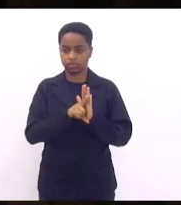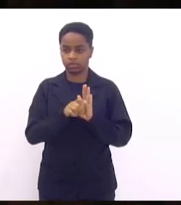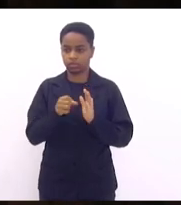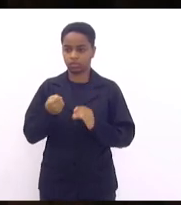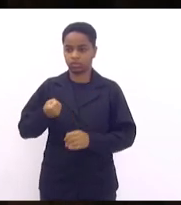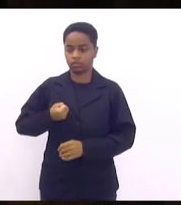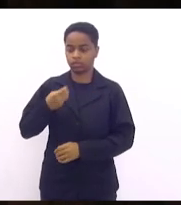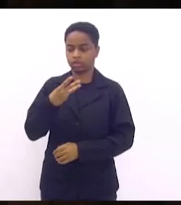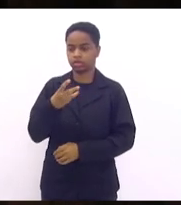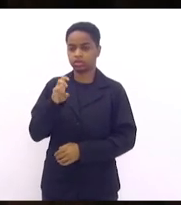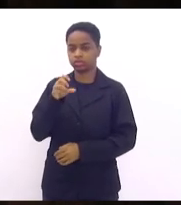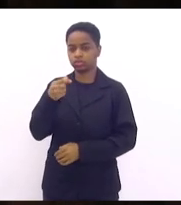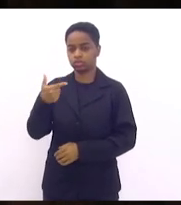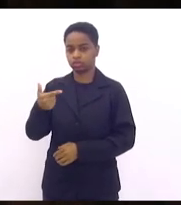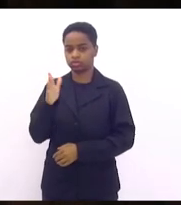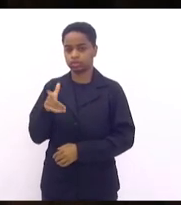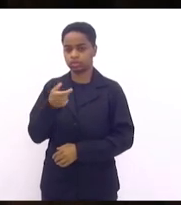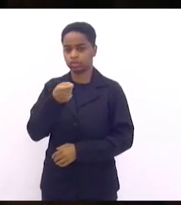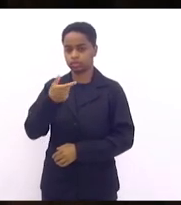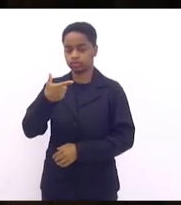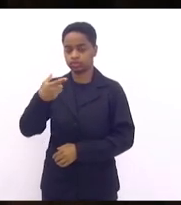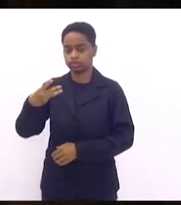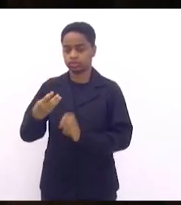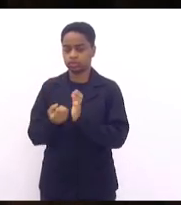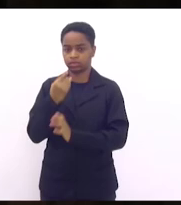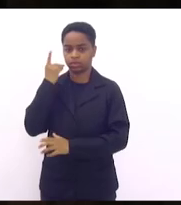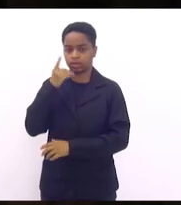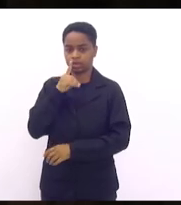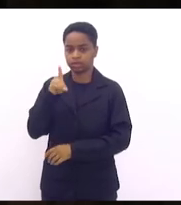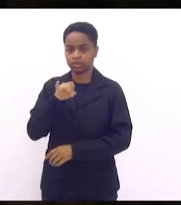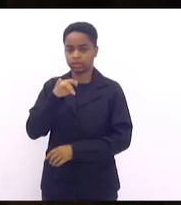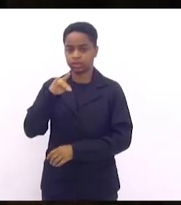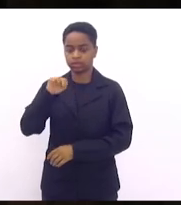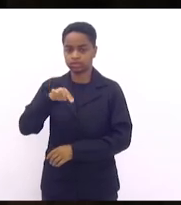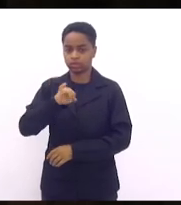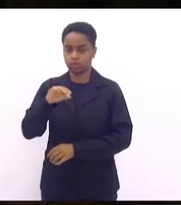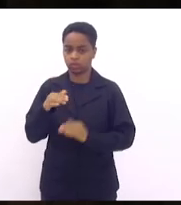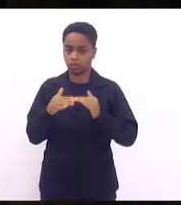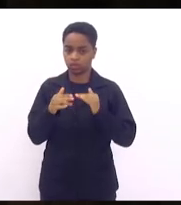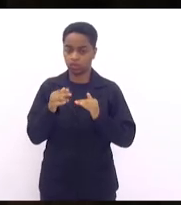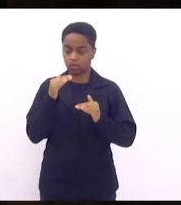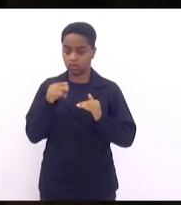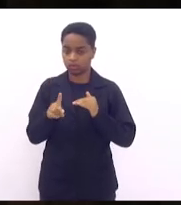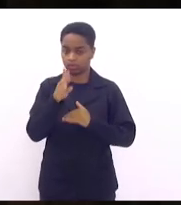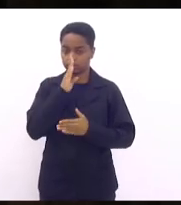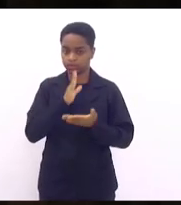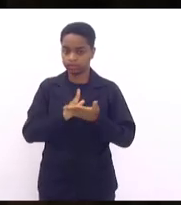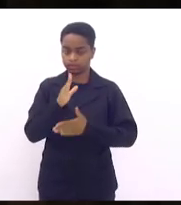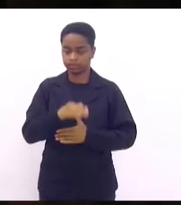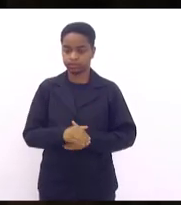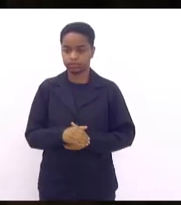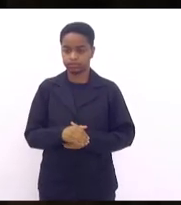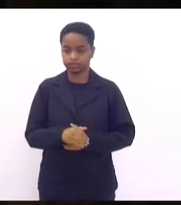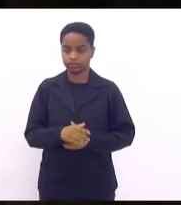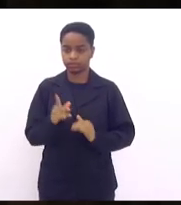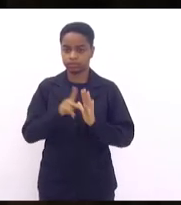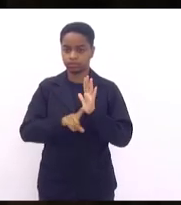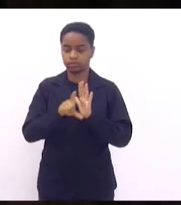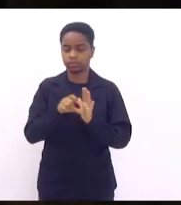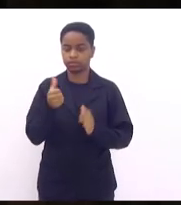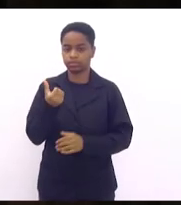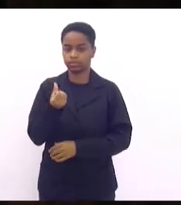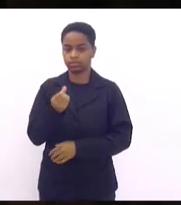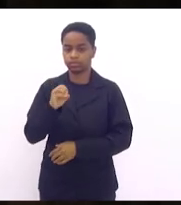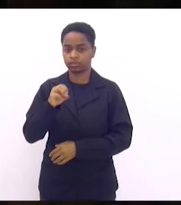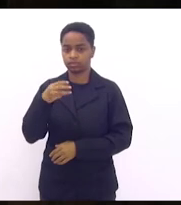número 352 de 23, deputada Zeidão, senhores que aprovam, permaneçam como estão, aprovado. O requerimento do projeto